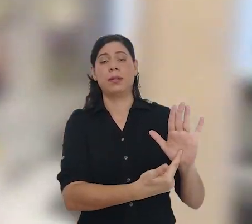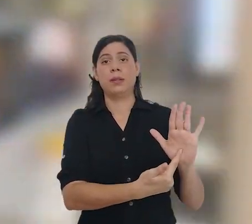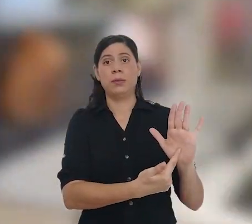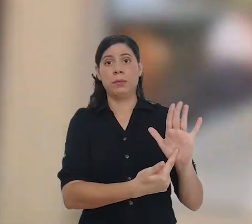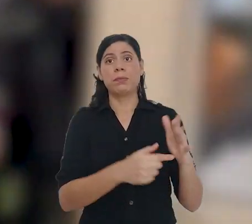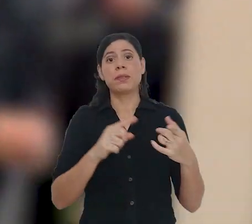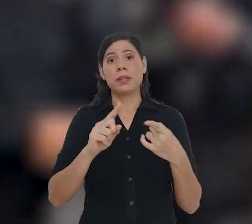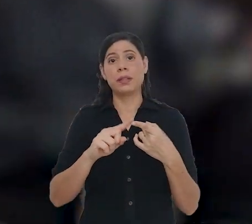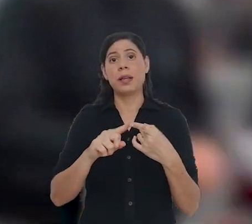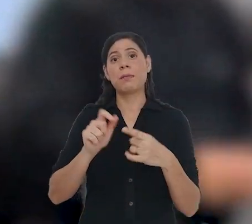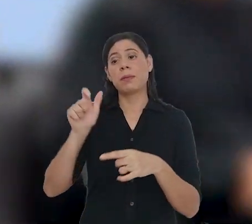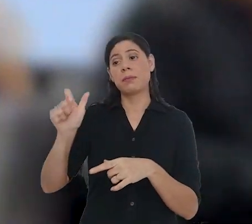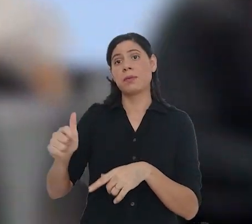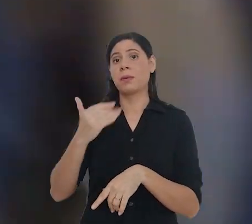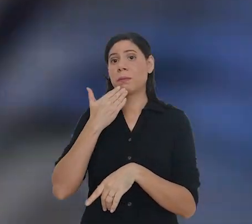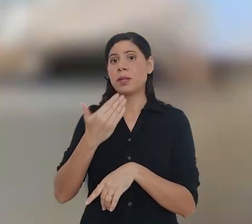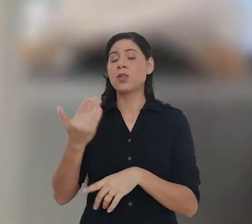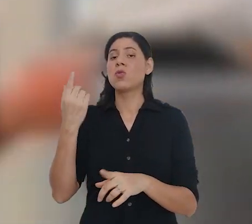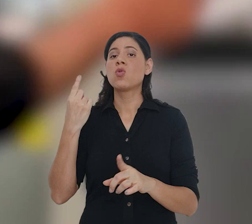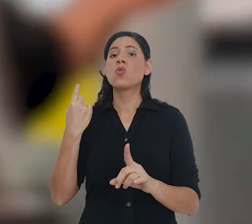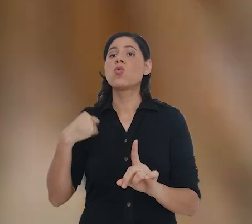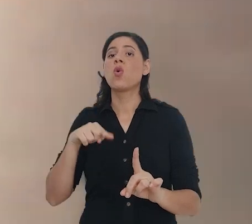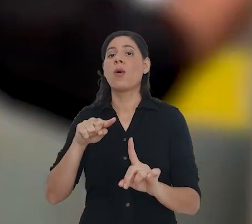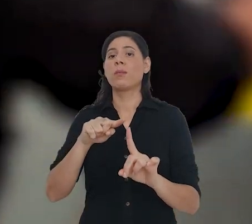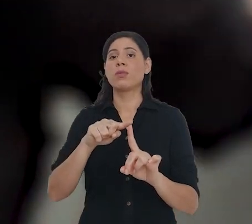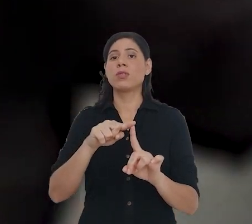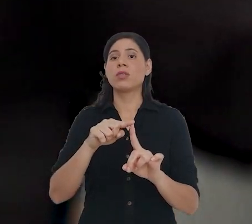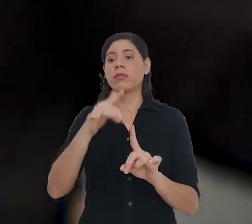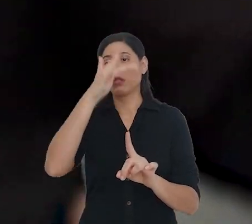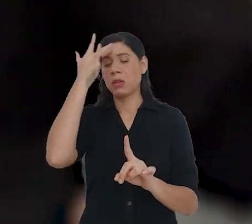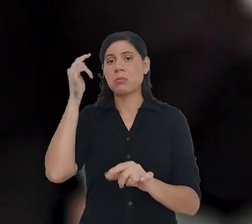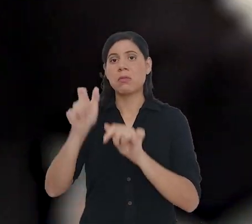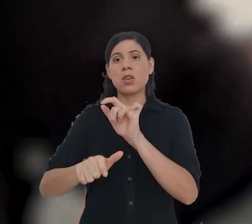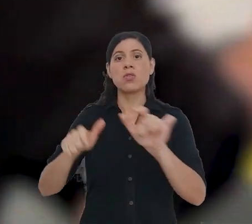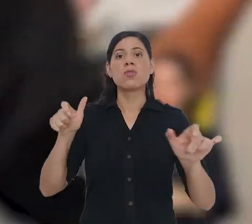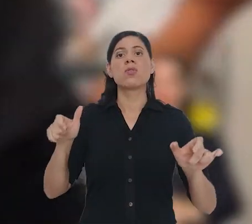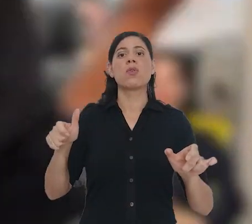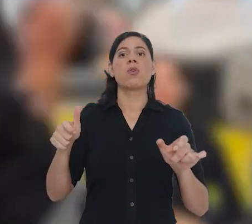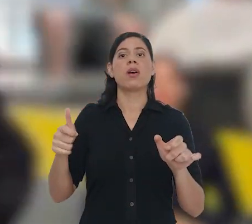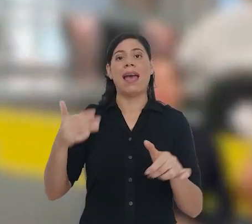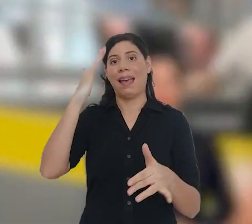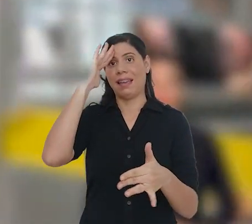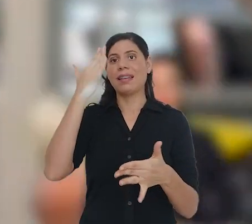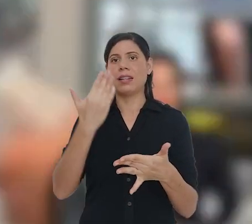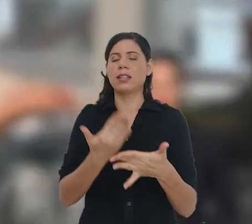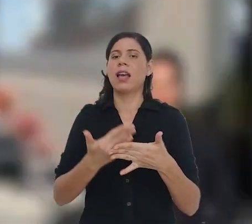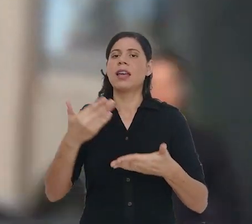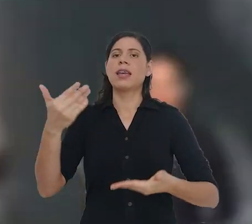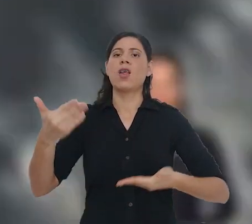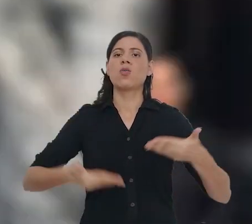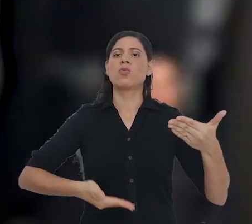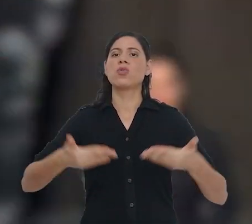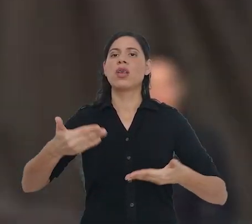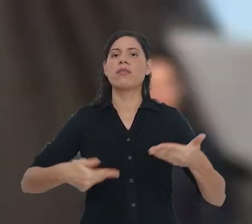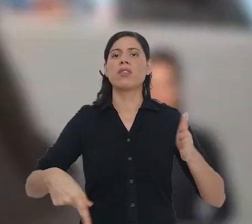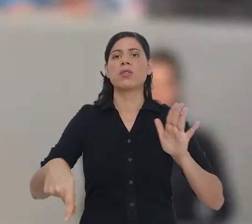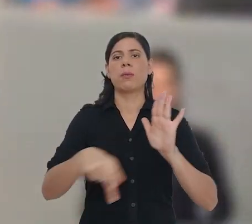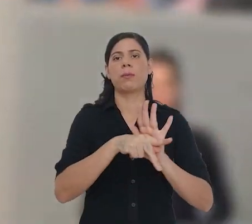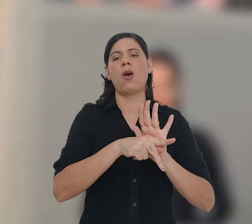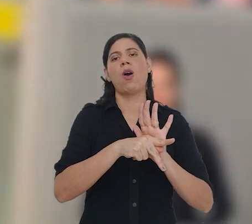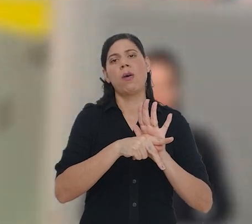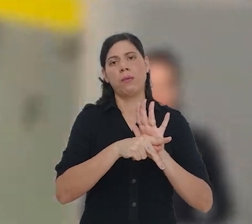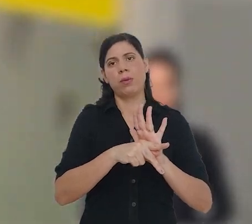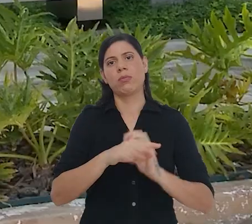o apelante agiu com o intuito doloso de levar os consumidores a acreditarem que se tratava de um serviço prestado por um